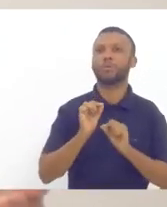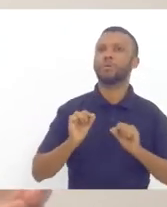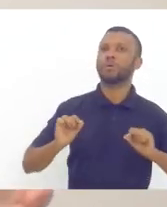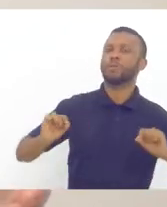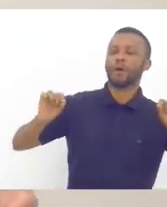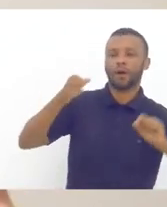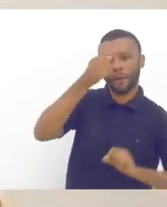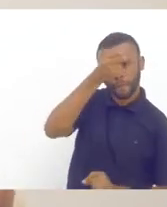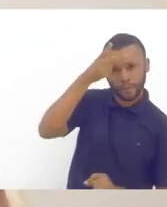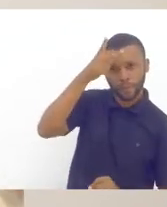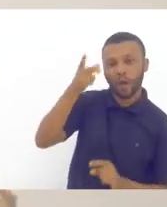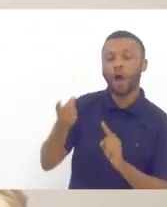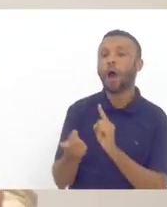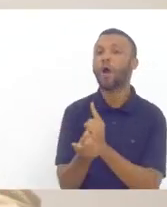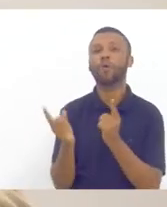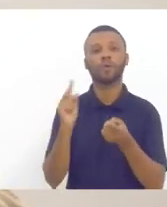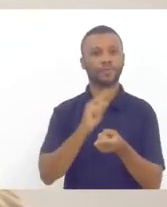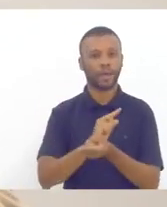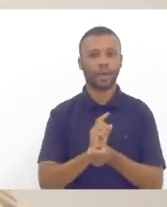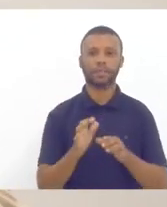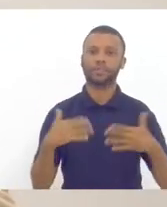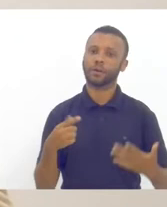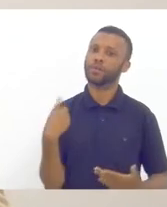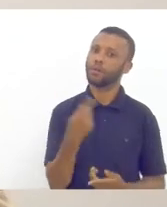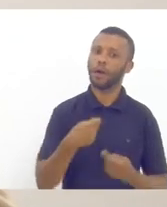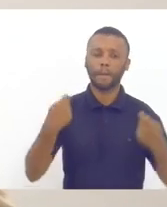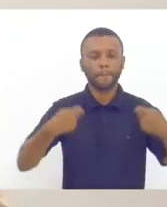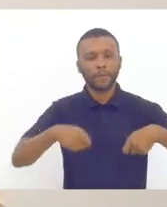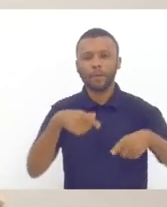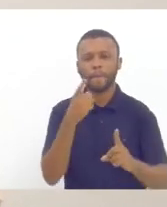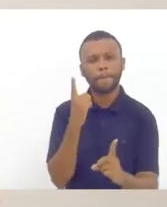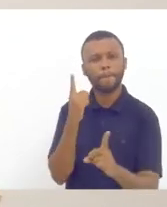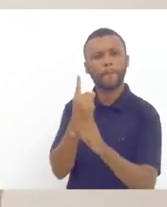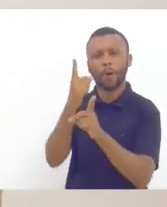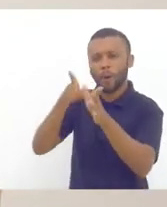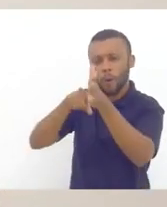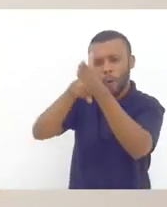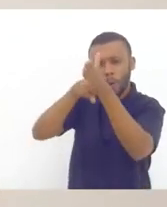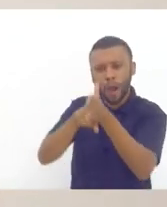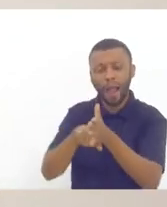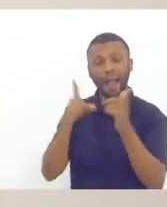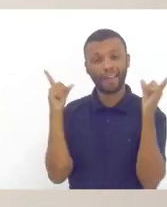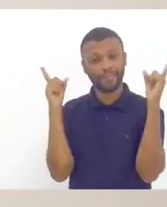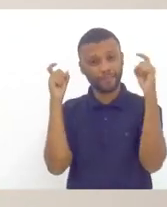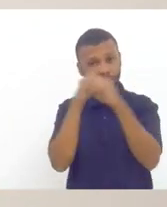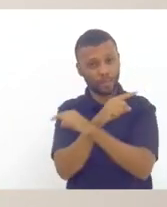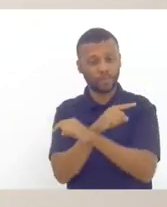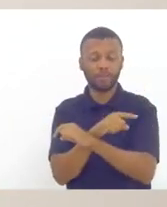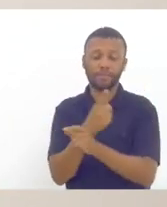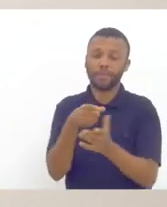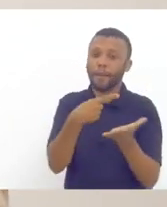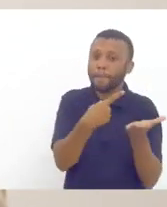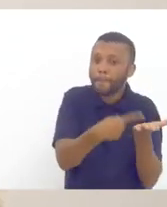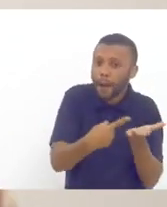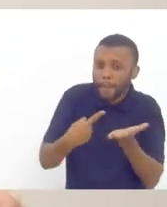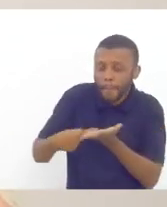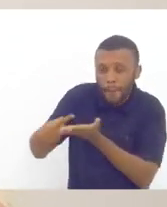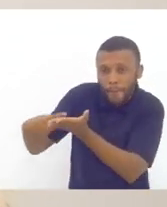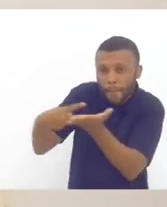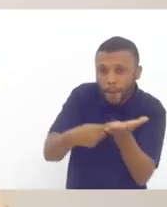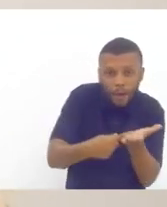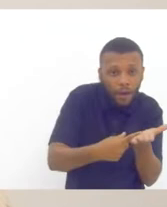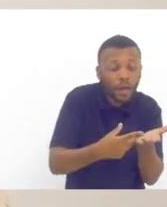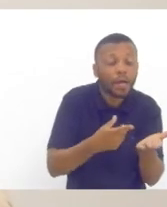o contrário. Então, a gente tem que encontrar, e é difícil você falar em bom senso sem ver o